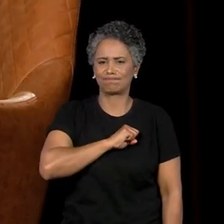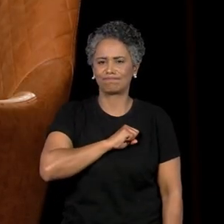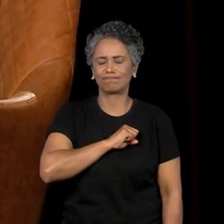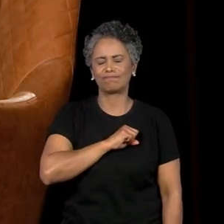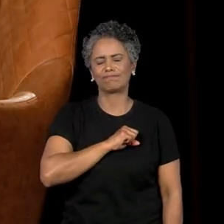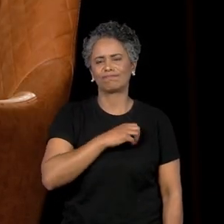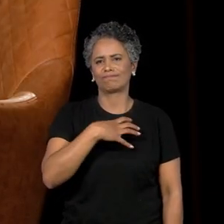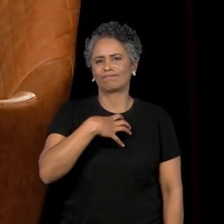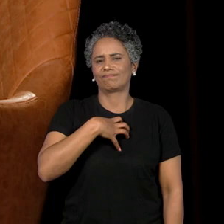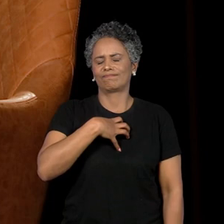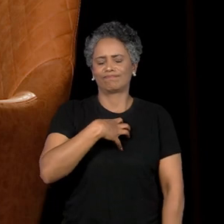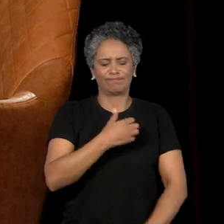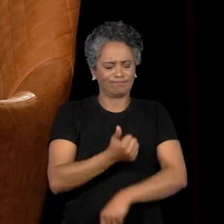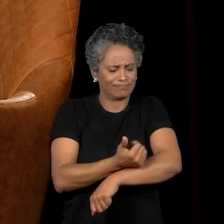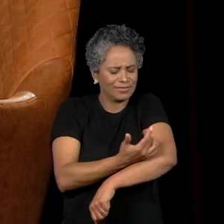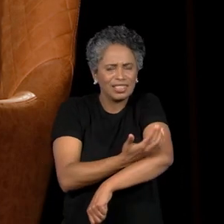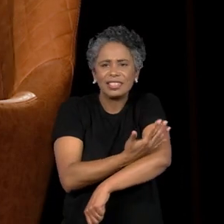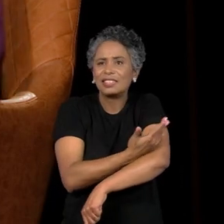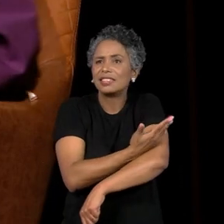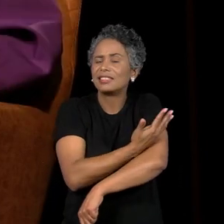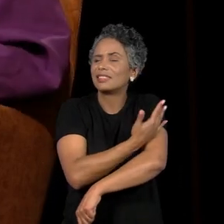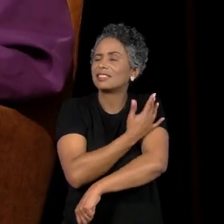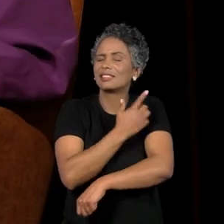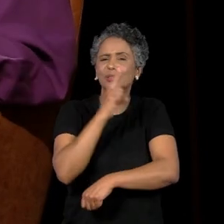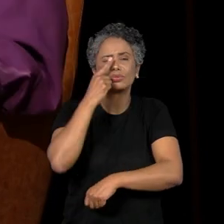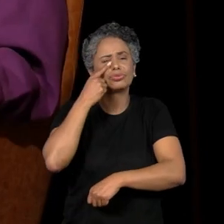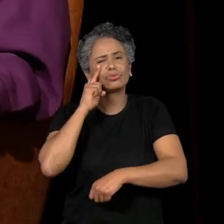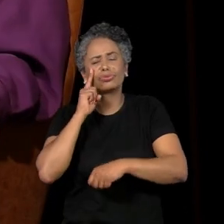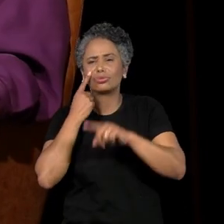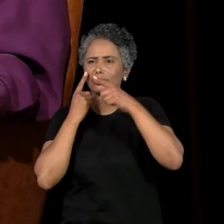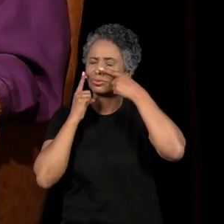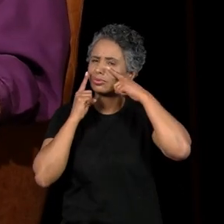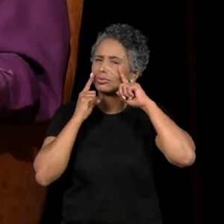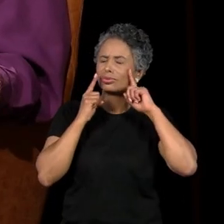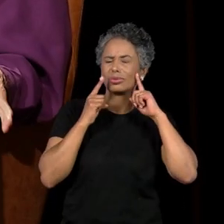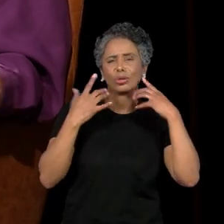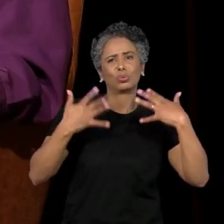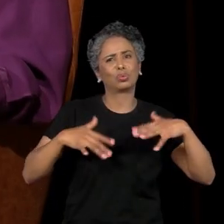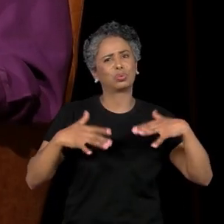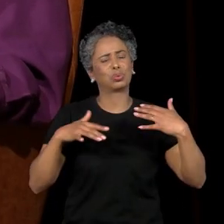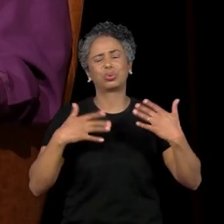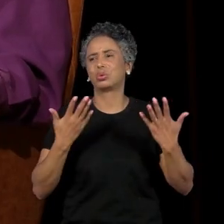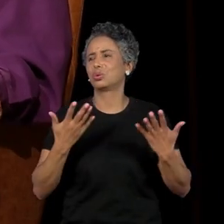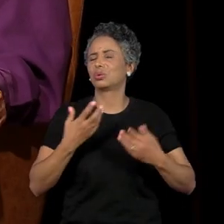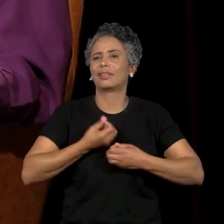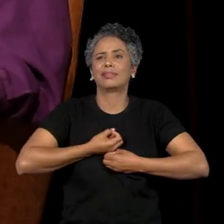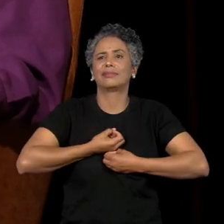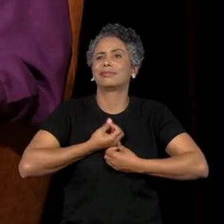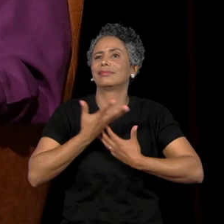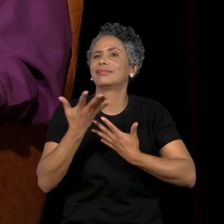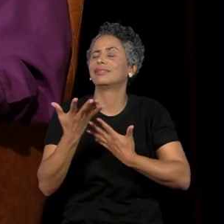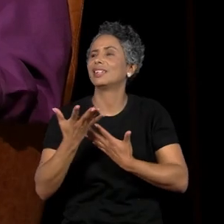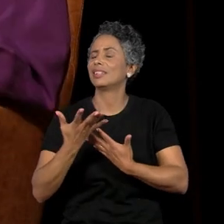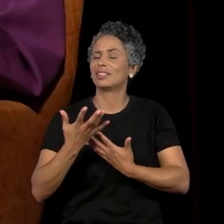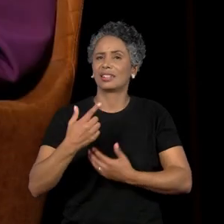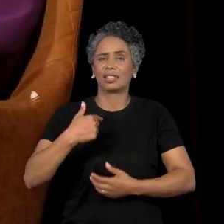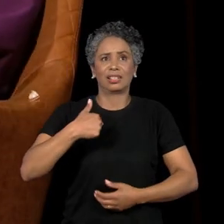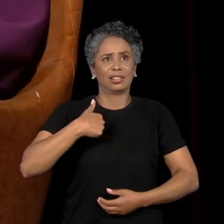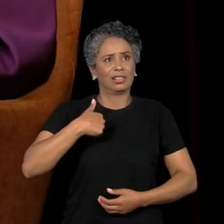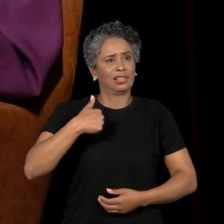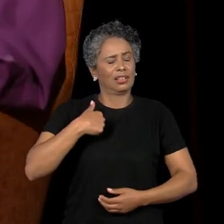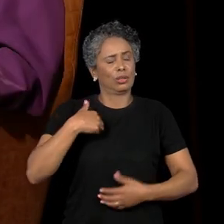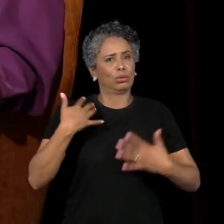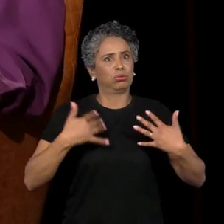A Tatiana da escola foi muito importante. Muito, desculpa, gente. Vocês me